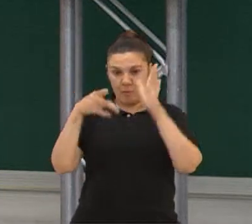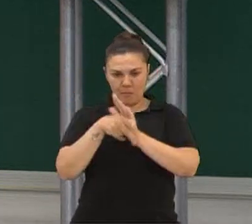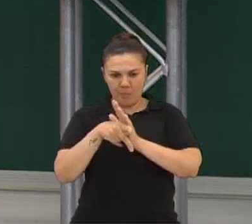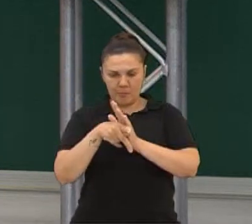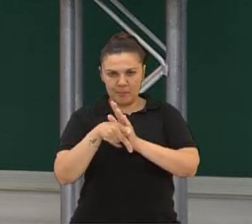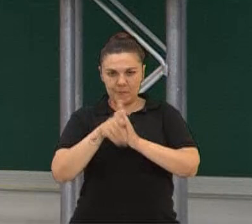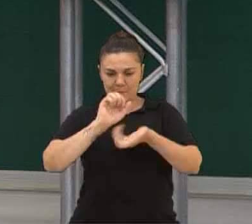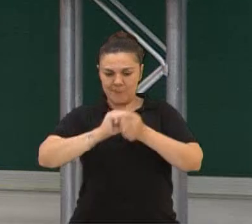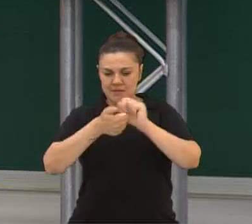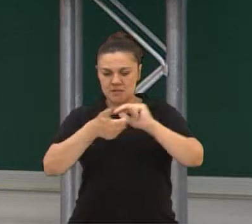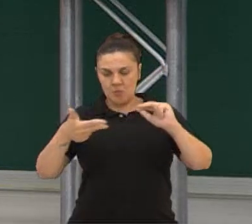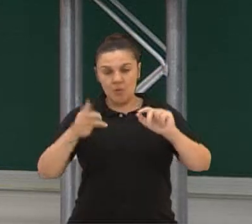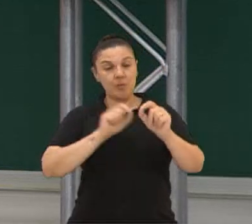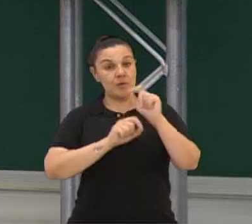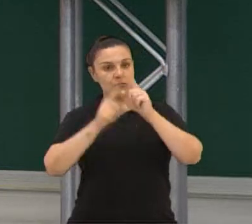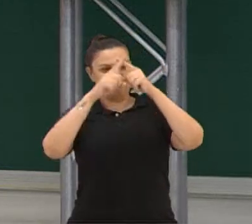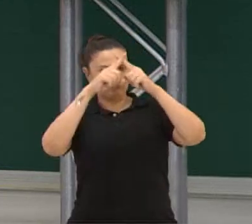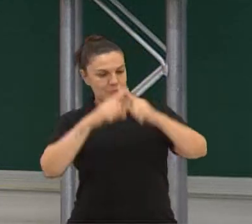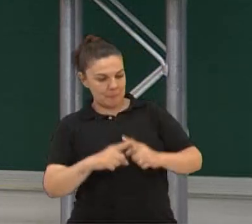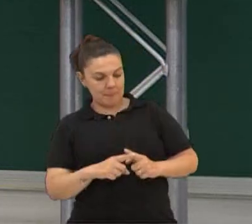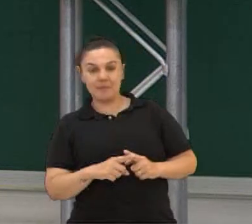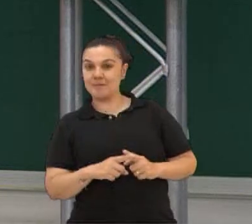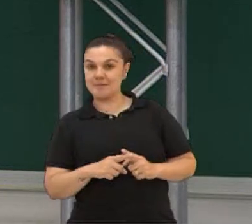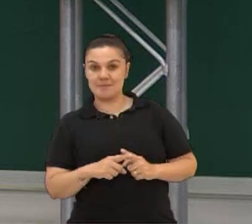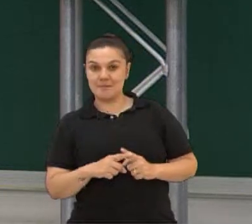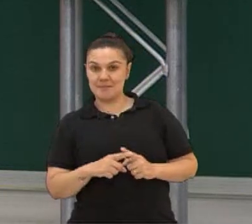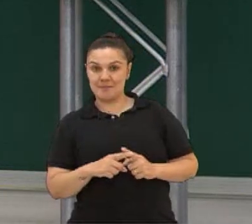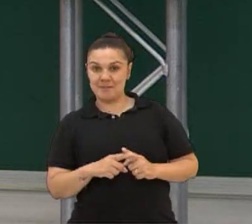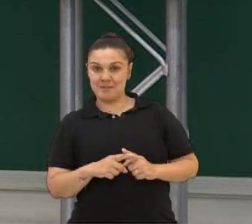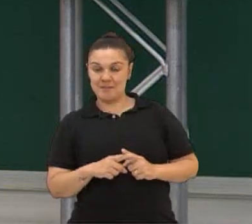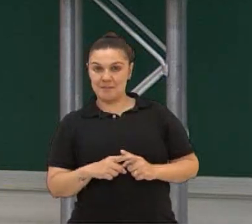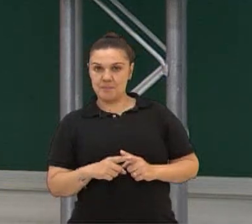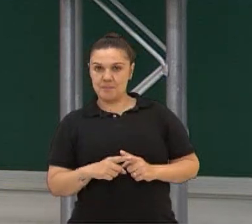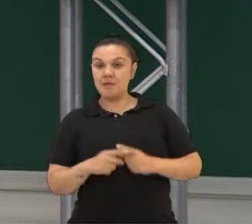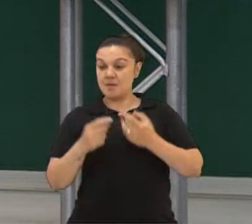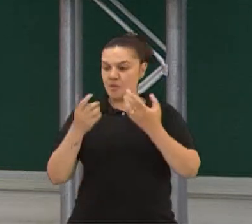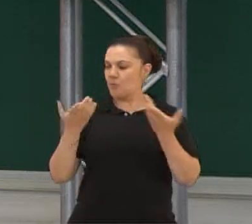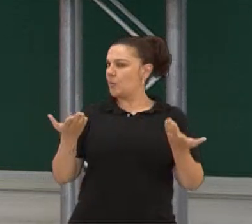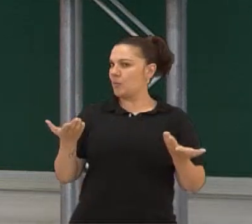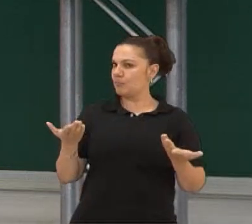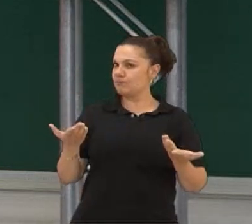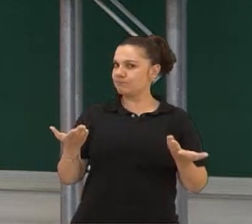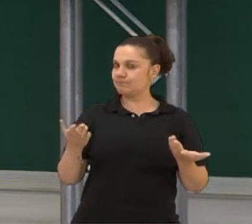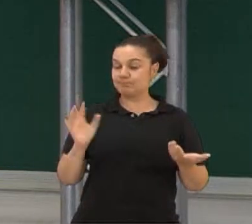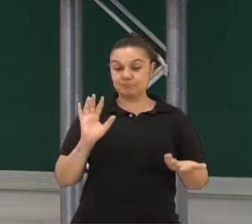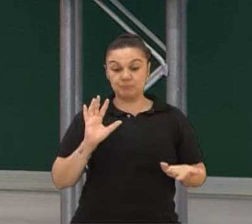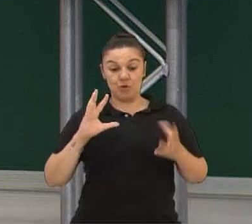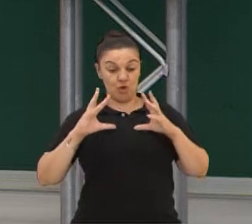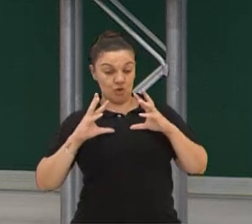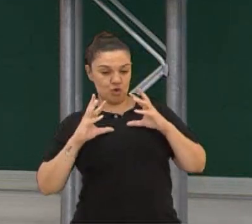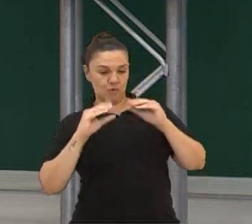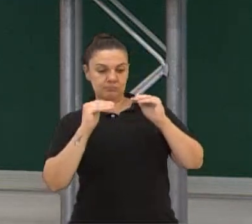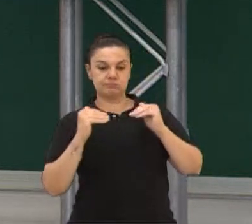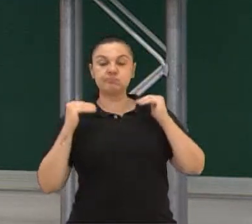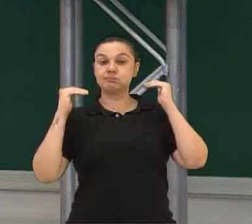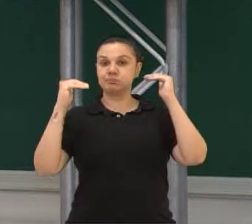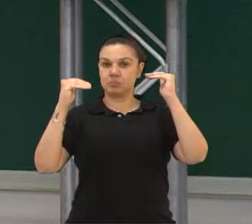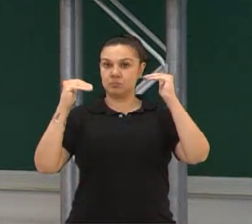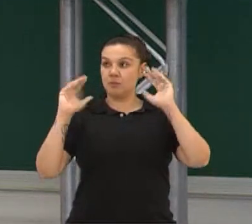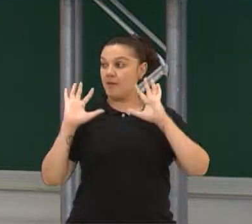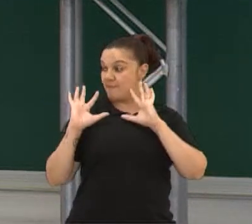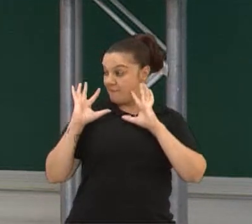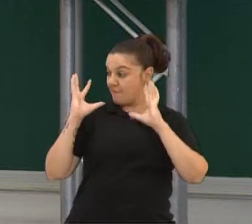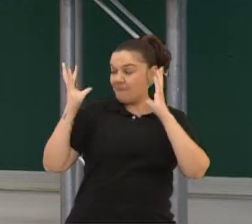quando principalmente as competições esportivas assumiram, né, o status de um